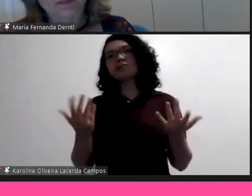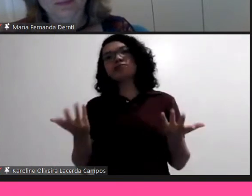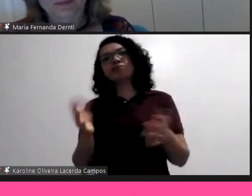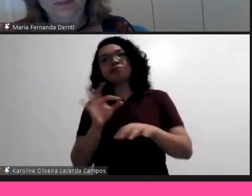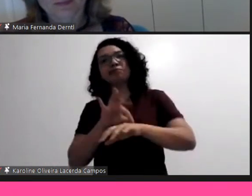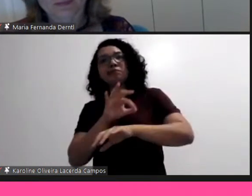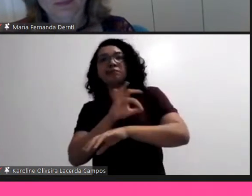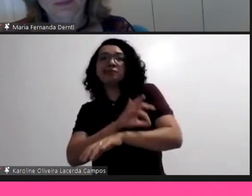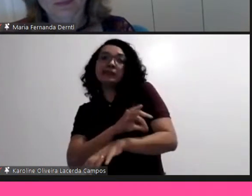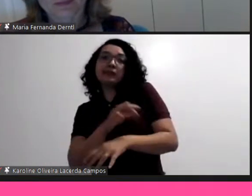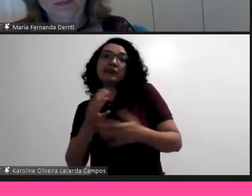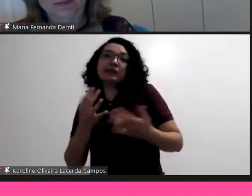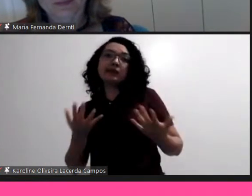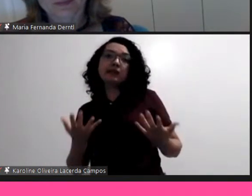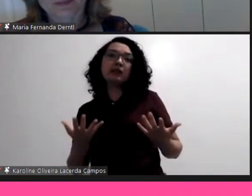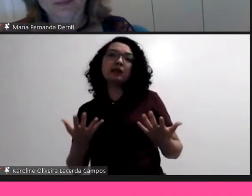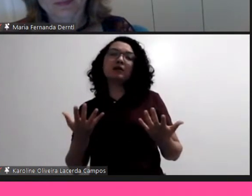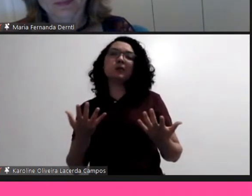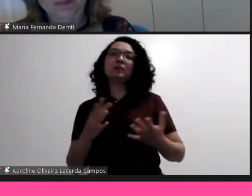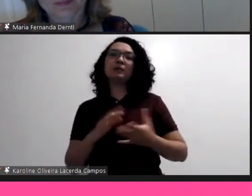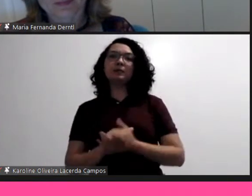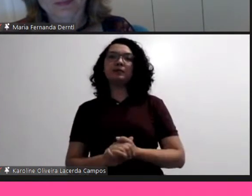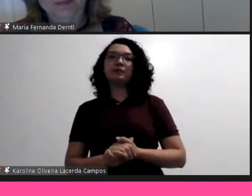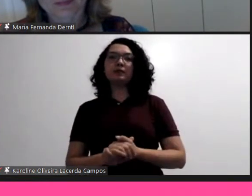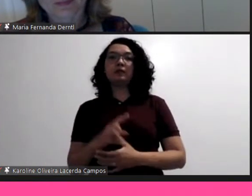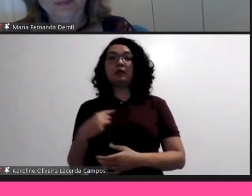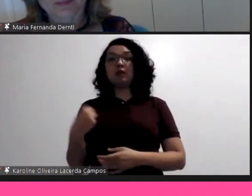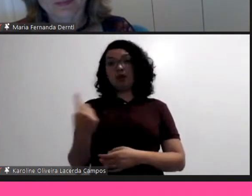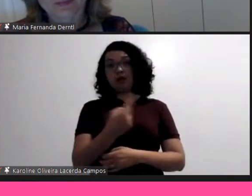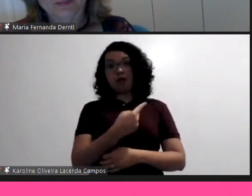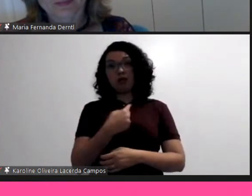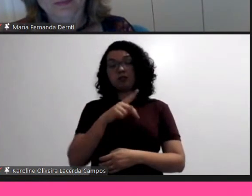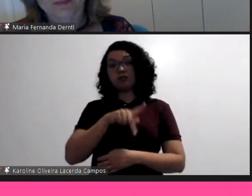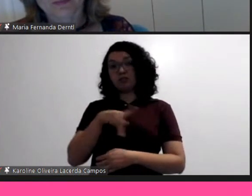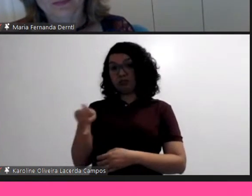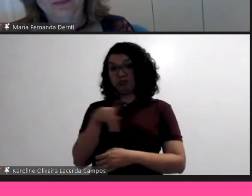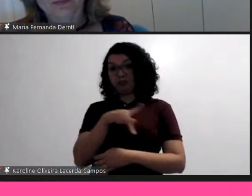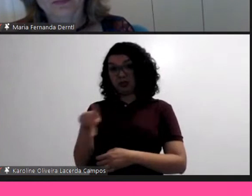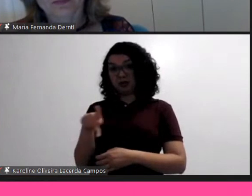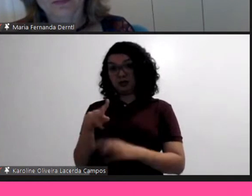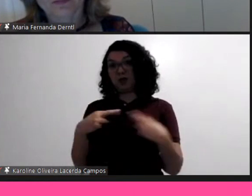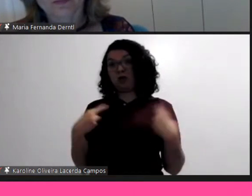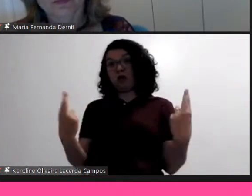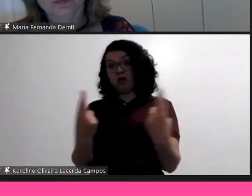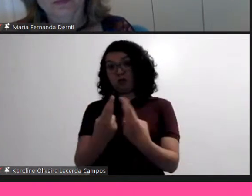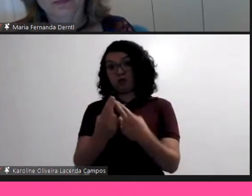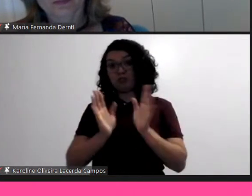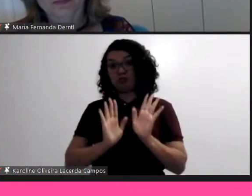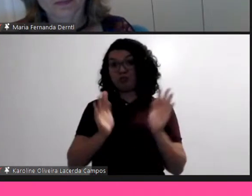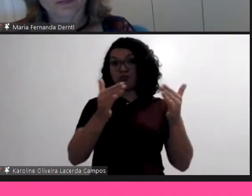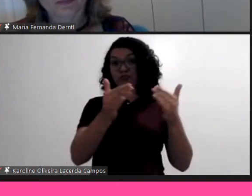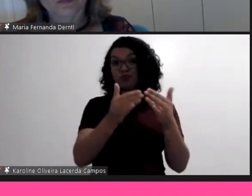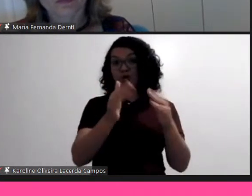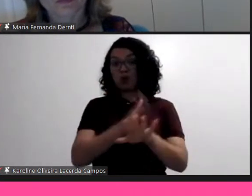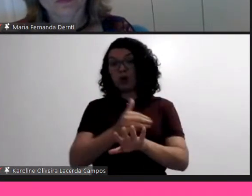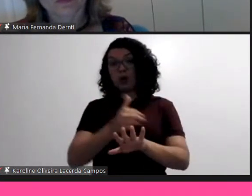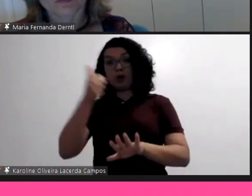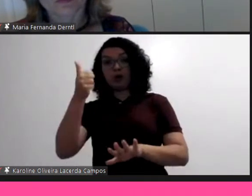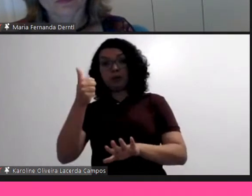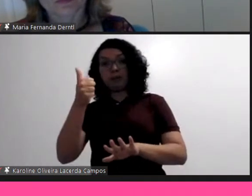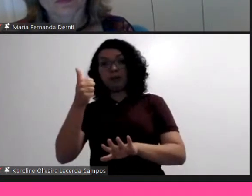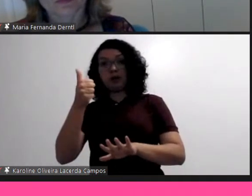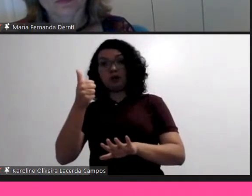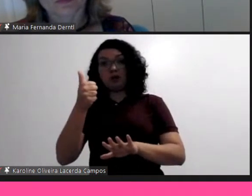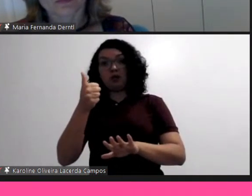50, 100 anos. Nós somos professores. Estamos aqui reunidos para isso. Nós temos que melhorar também a nossa